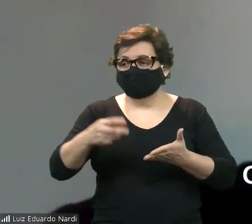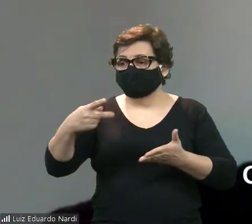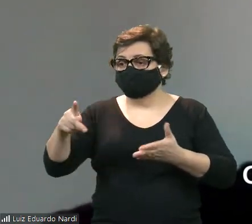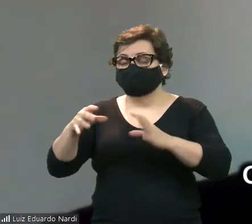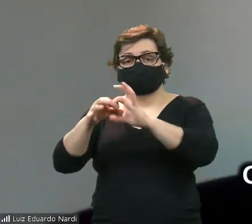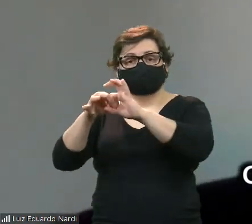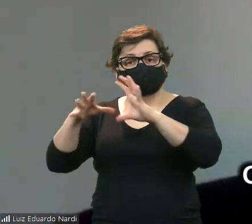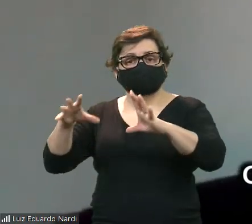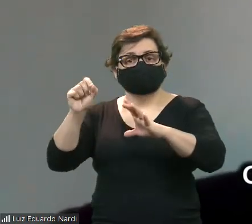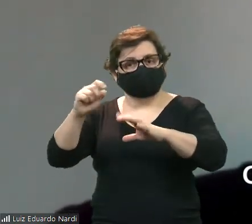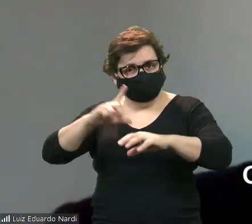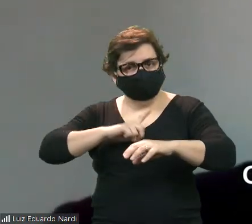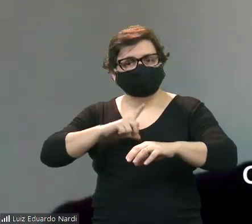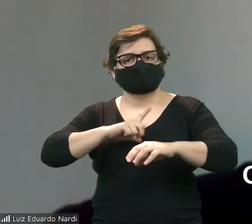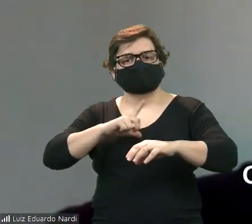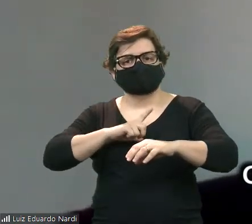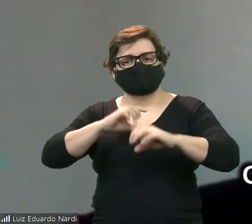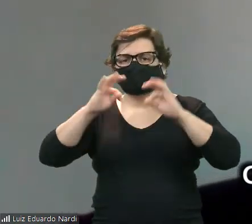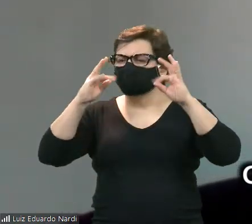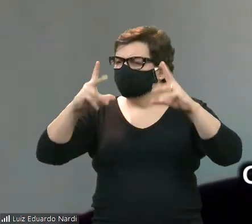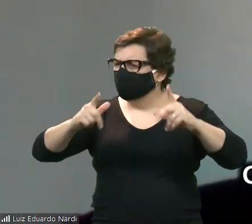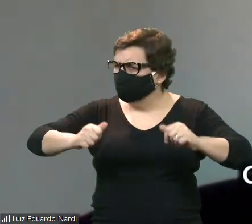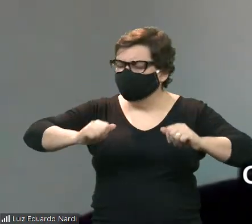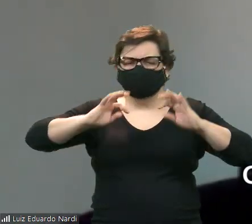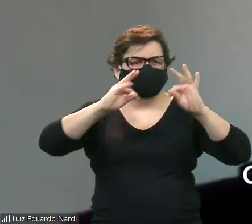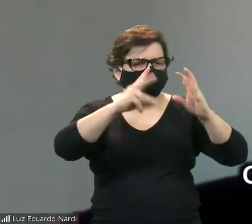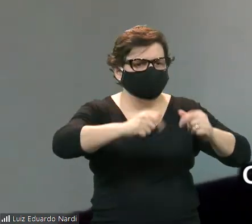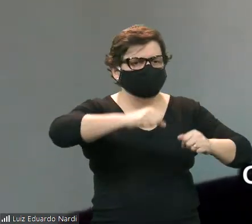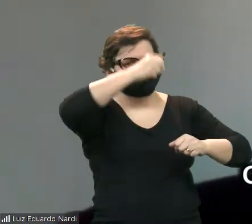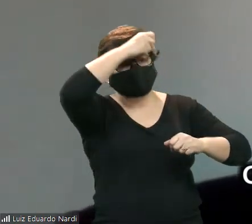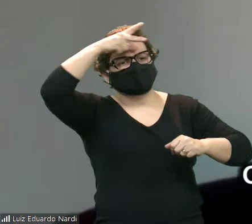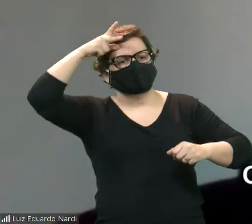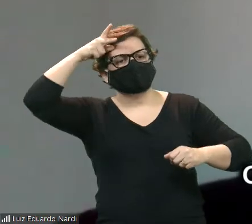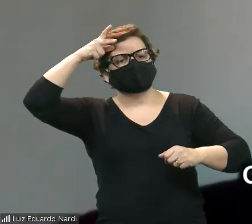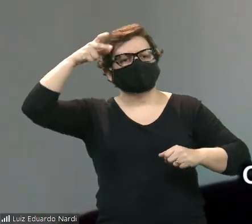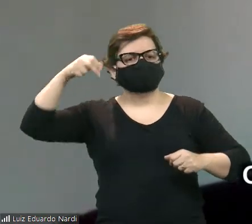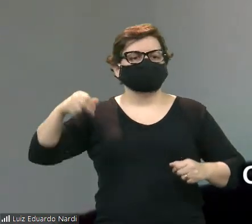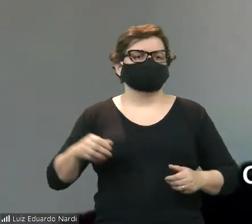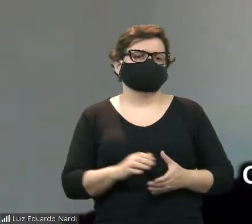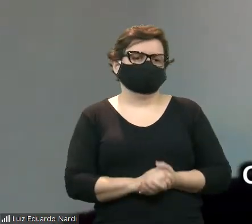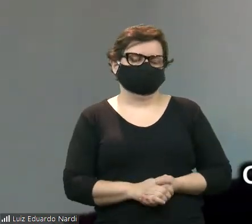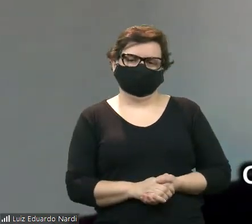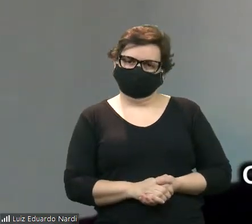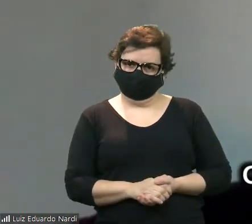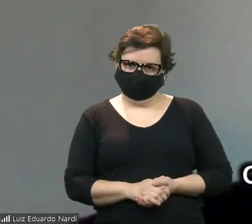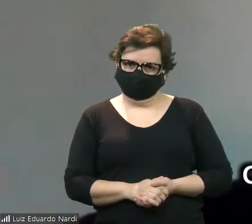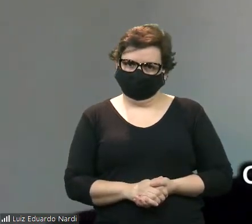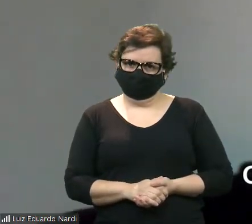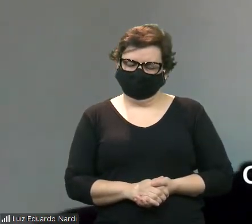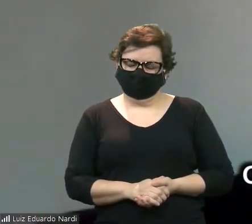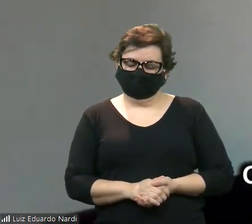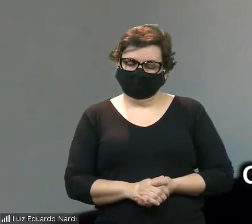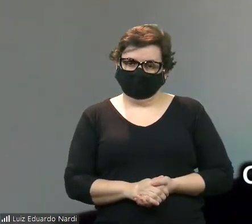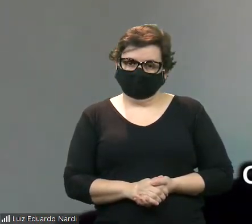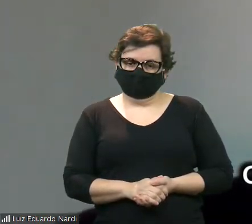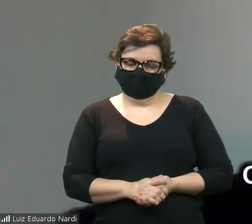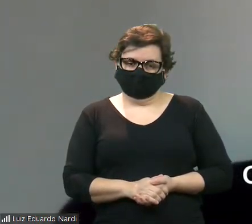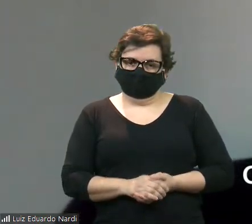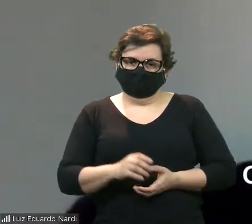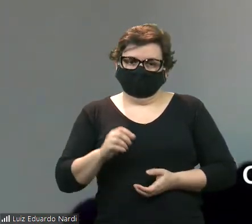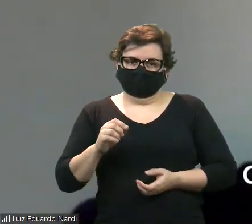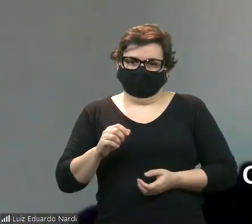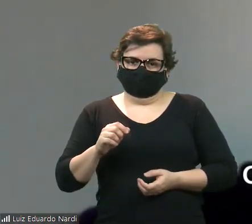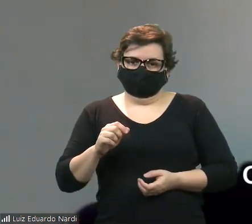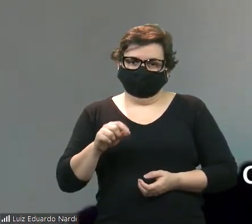que existe em todas as prefeituras, enquanto secretários. Que houve, Marília, sempre,